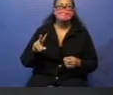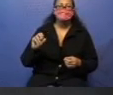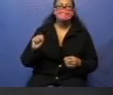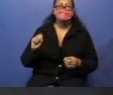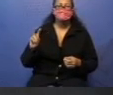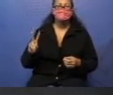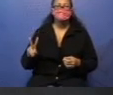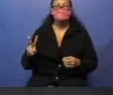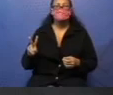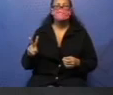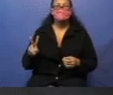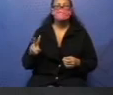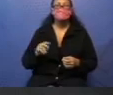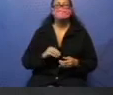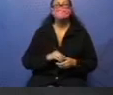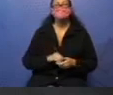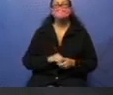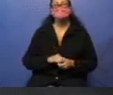282. Combinado?